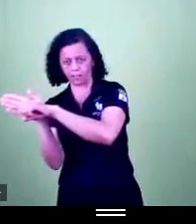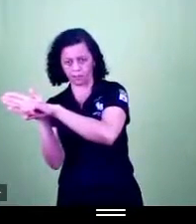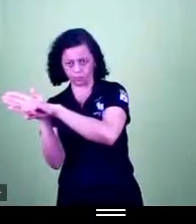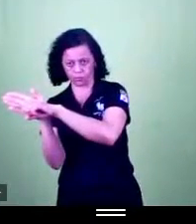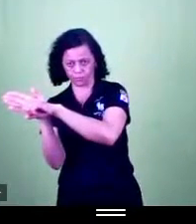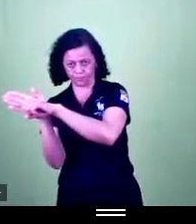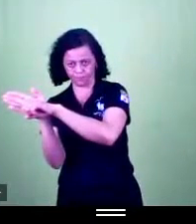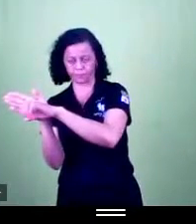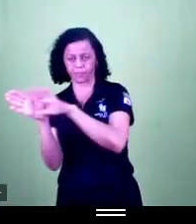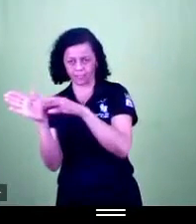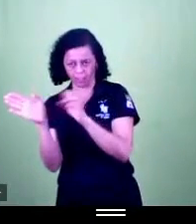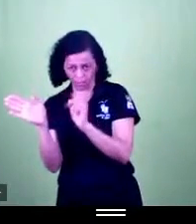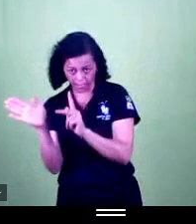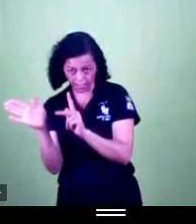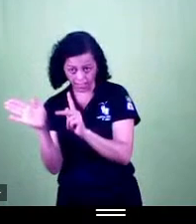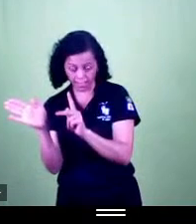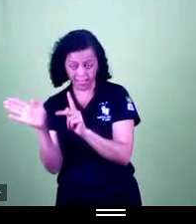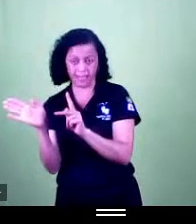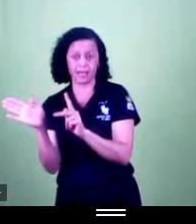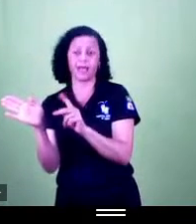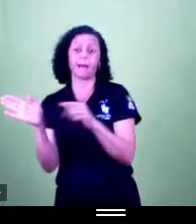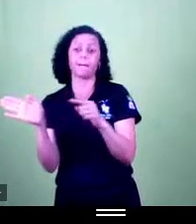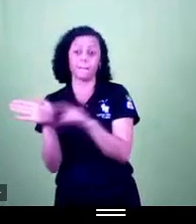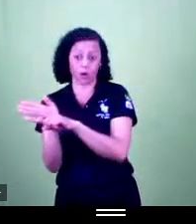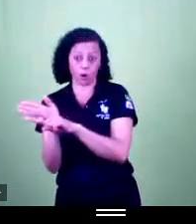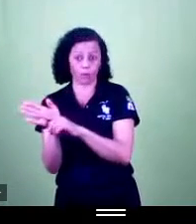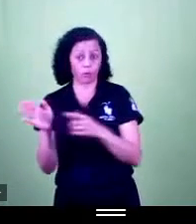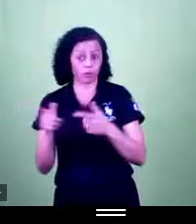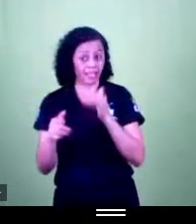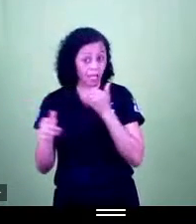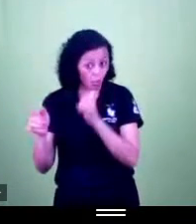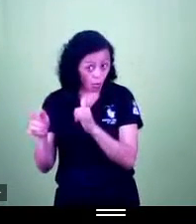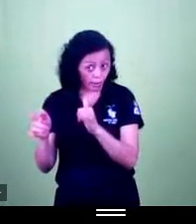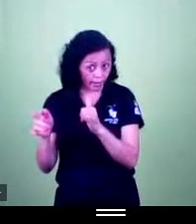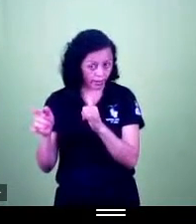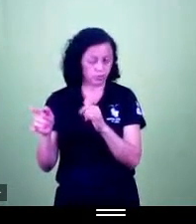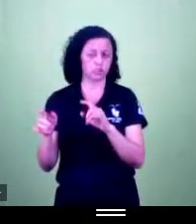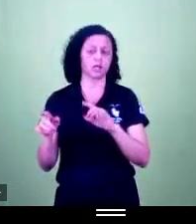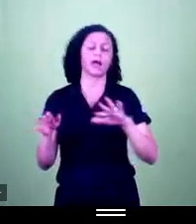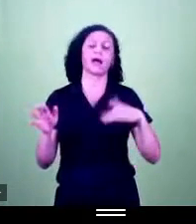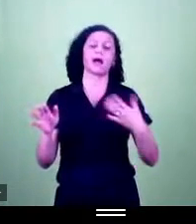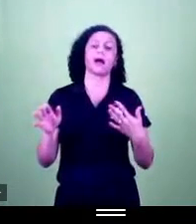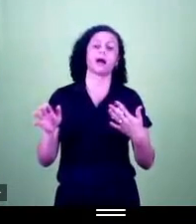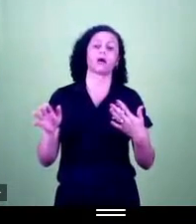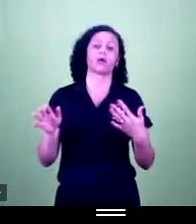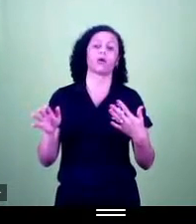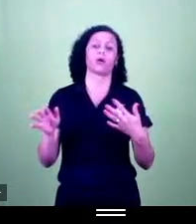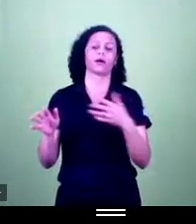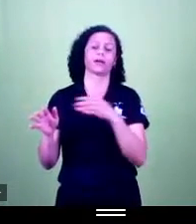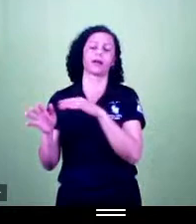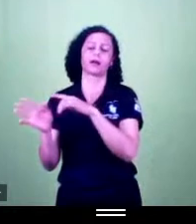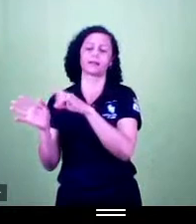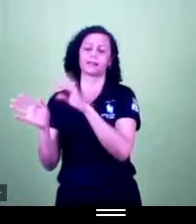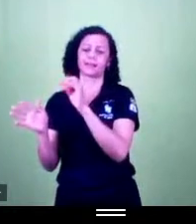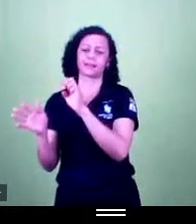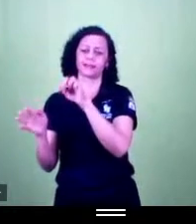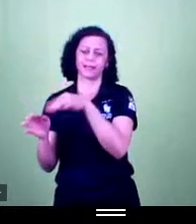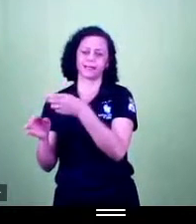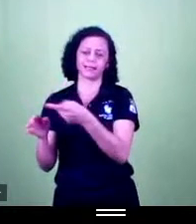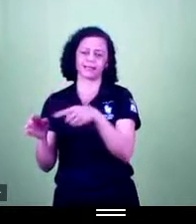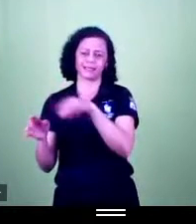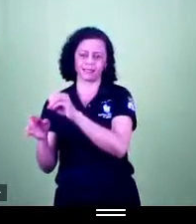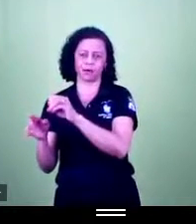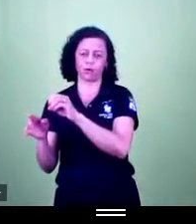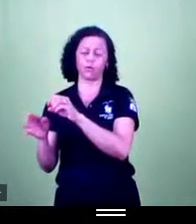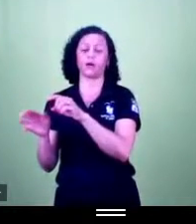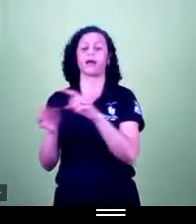mais. Menos para o mais. A tensão, ó, sempre do menos para o mais. A corrente, sempre do mais para o menos. Do